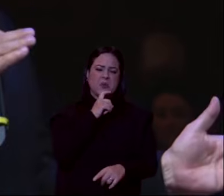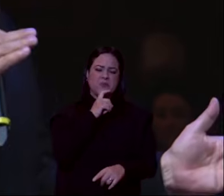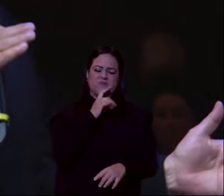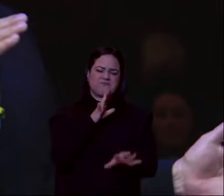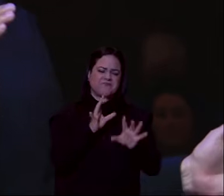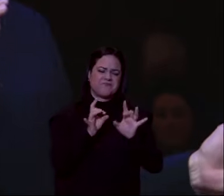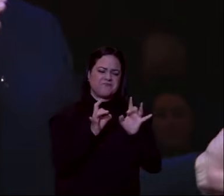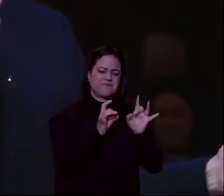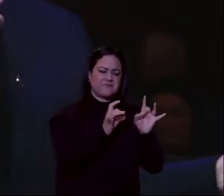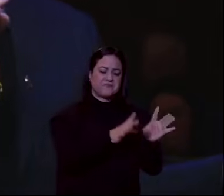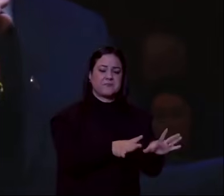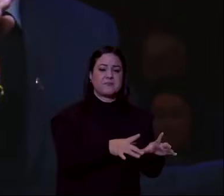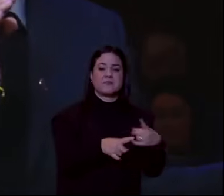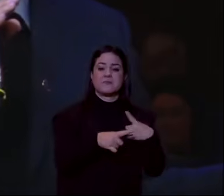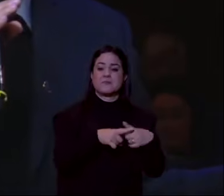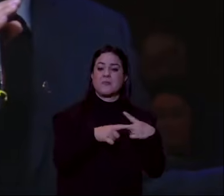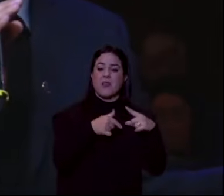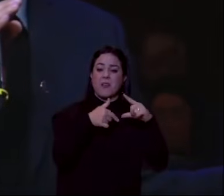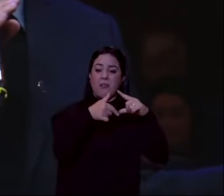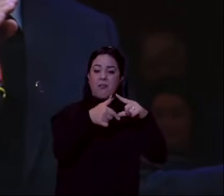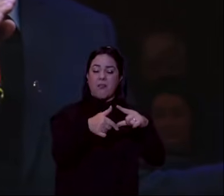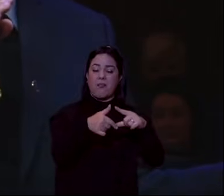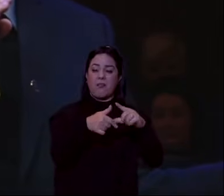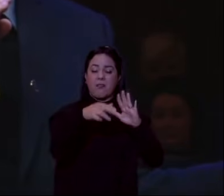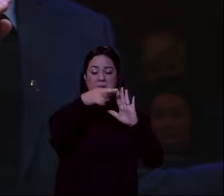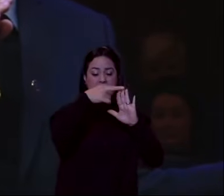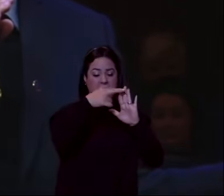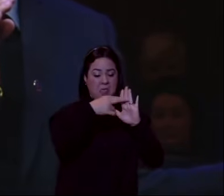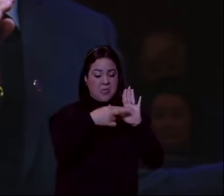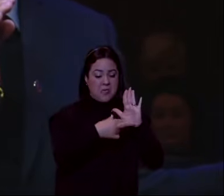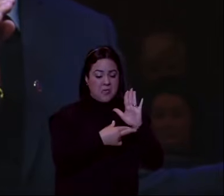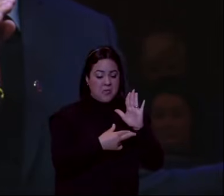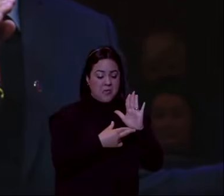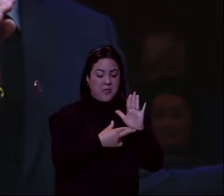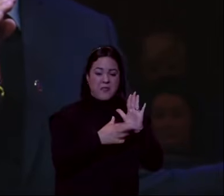Porque a liturgia não preenche o coração da gente.